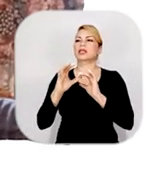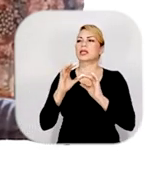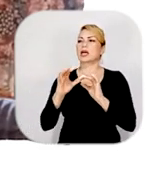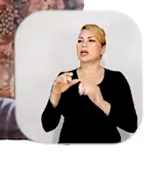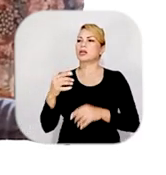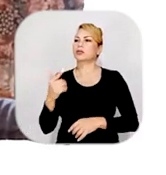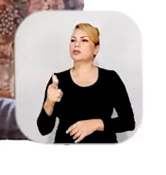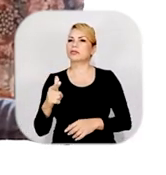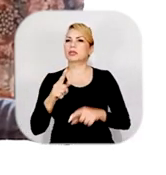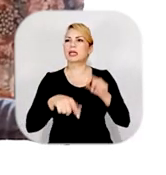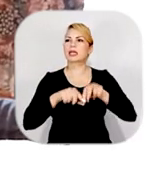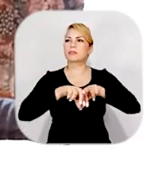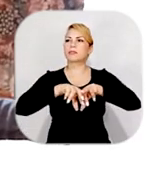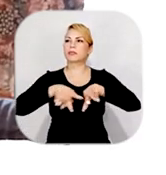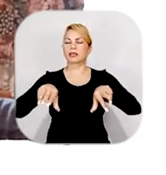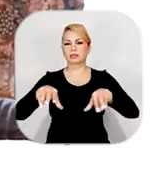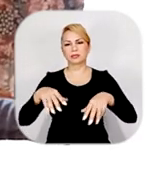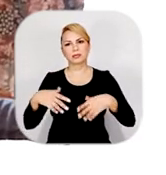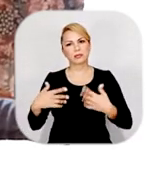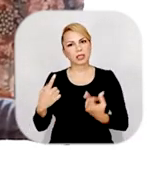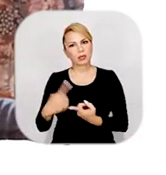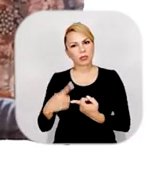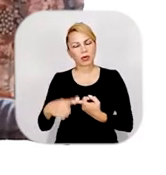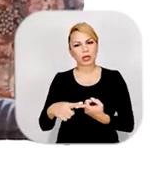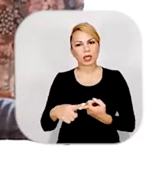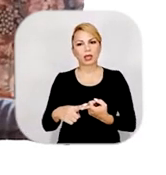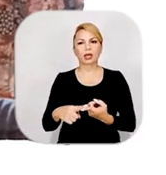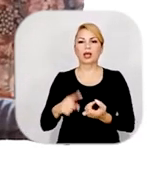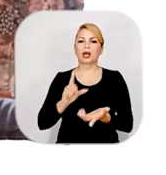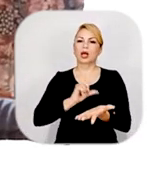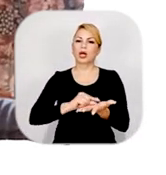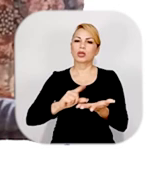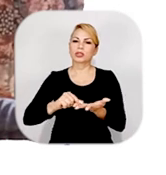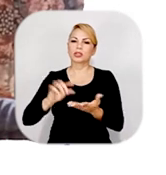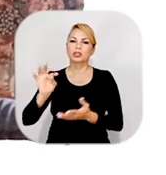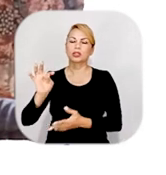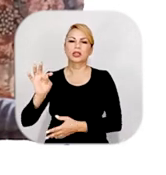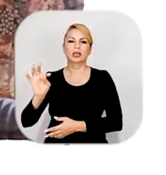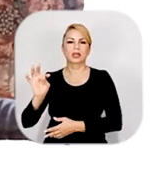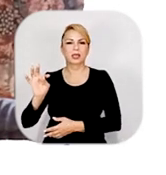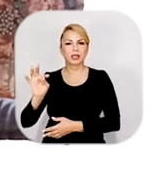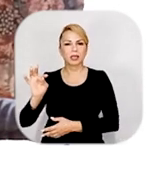é cheio de diversidade, cheio de máscaras